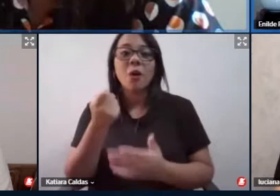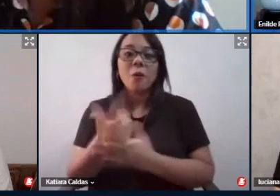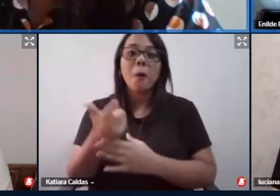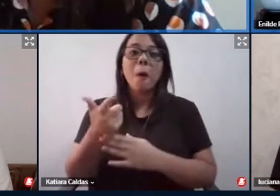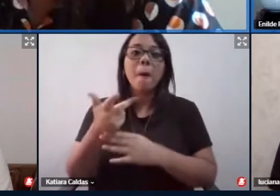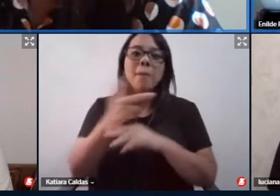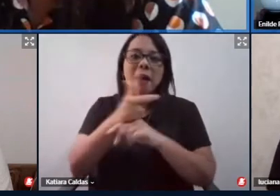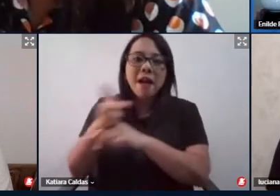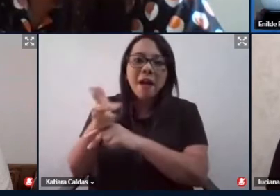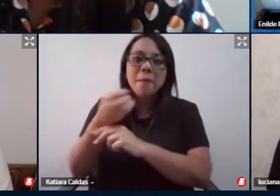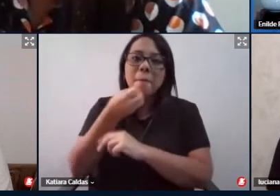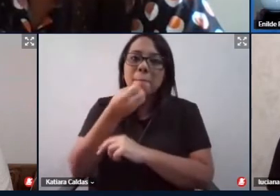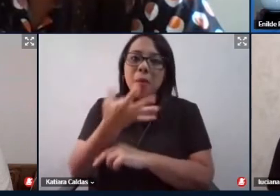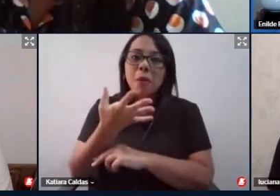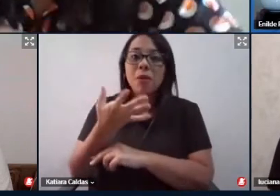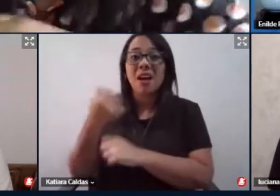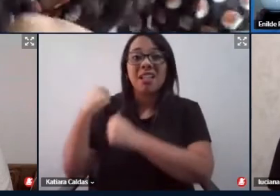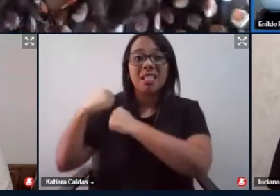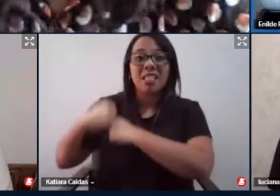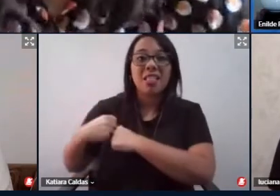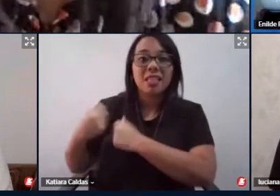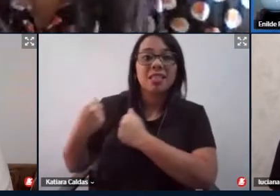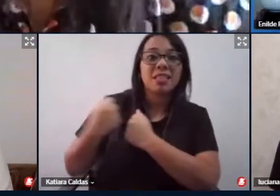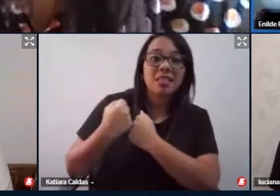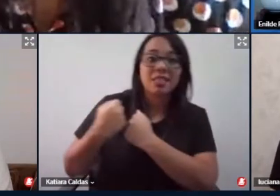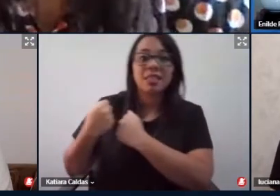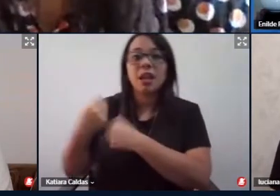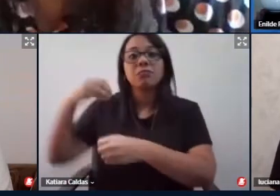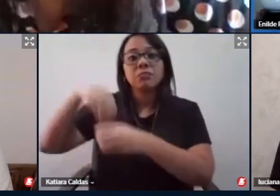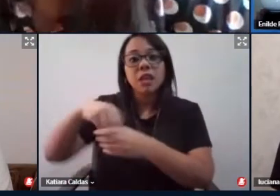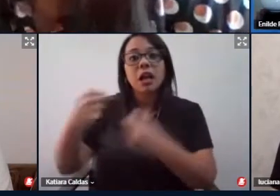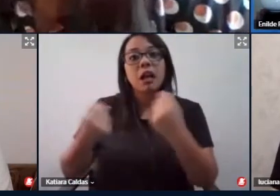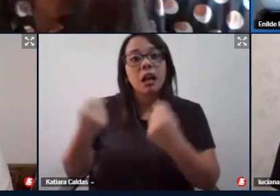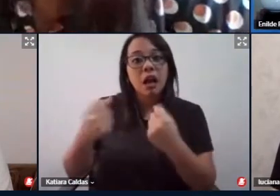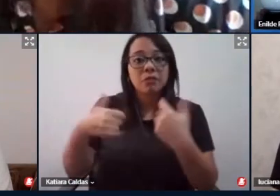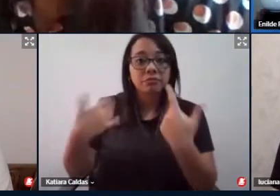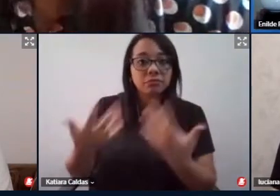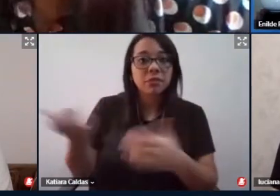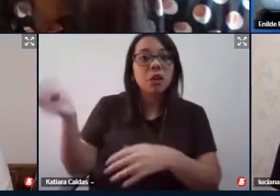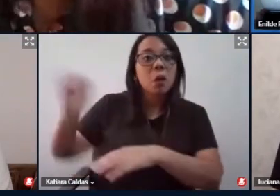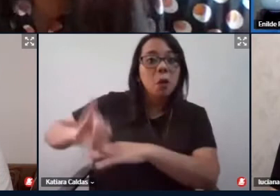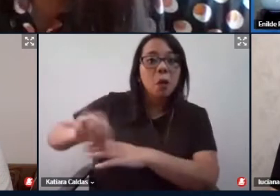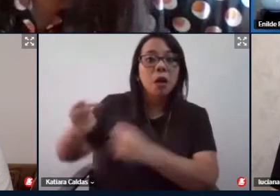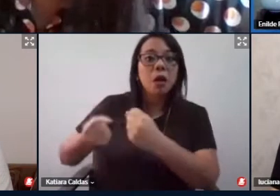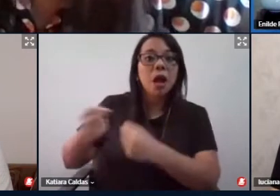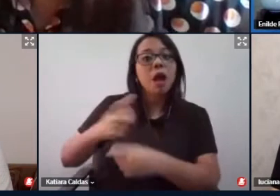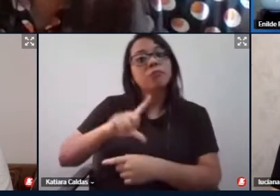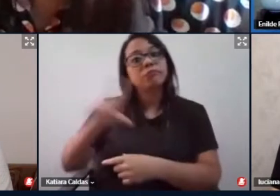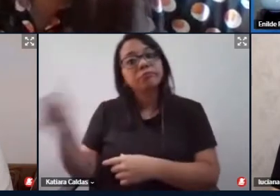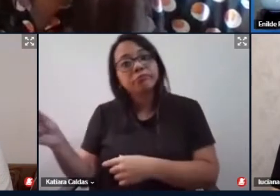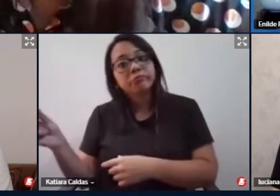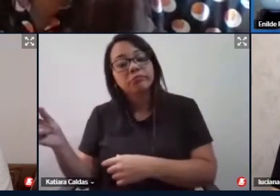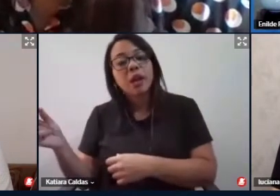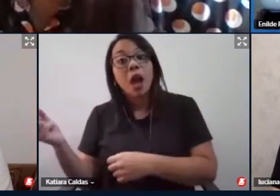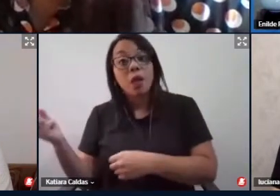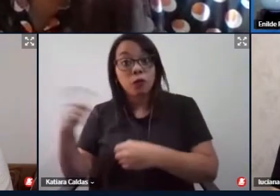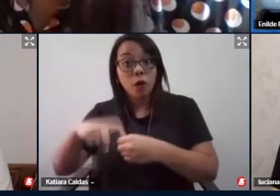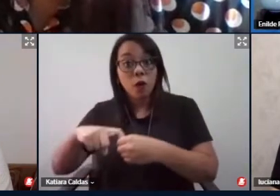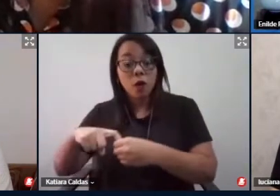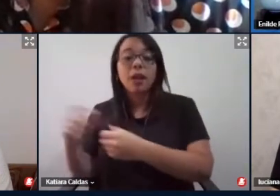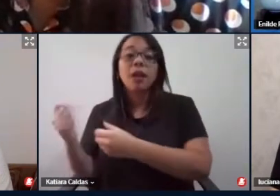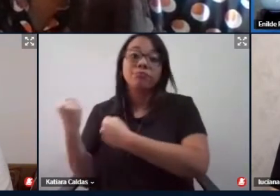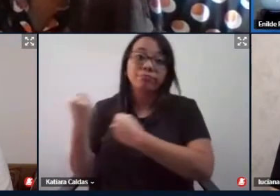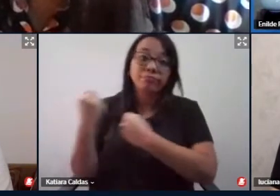e tal, e isso eles carregam, põe no carro, normalmente tem um carro, põe no carro e vão embora, aí vem e traz aquilo tudo. E os meninos